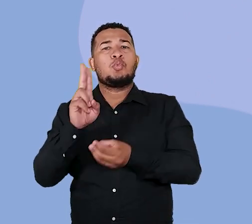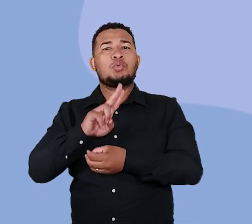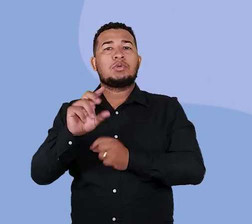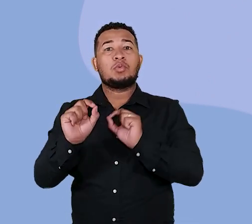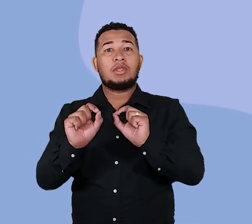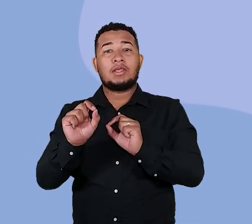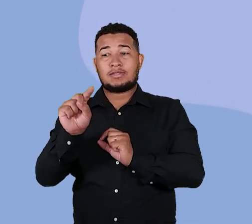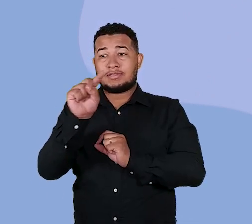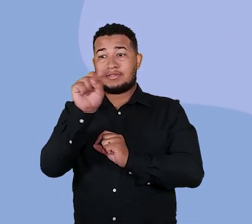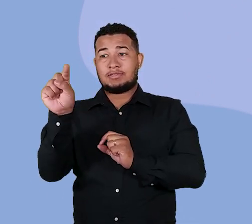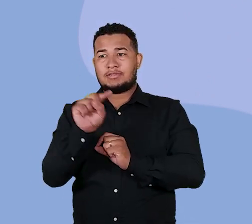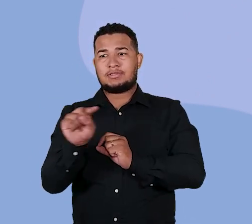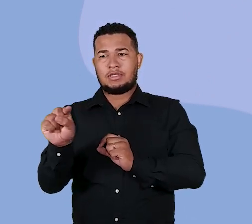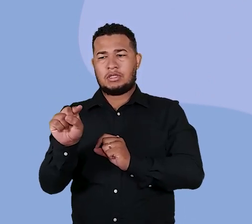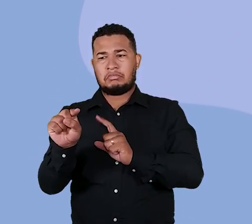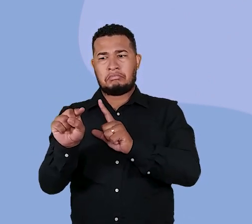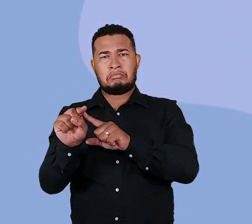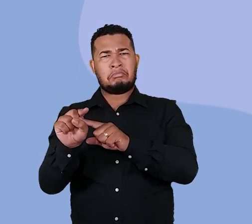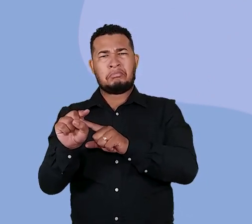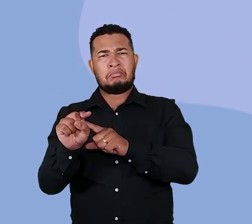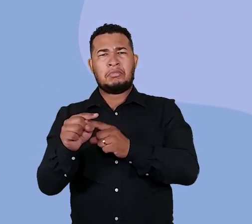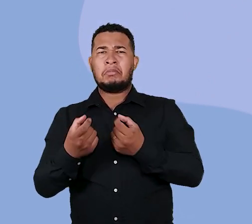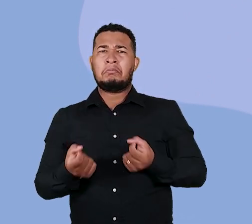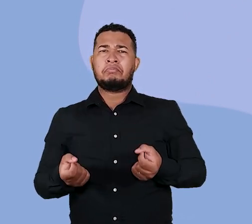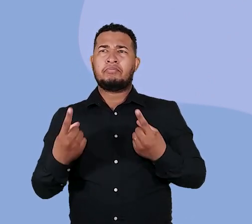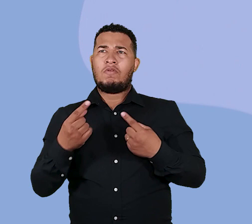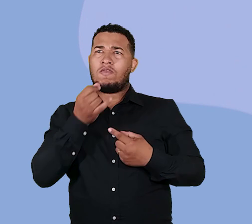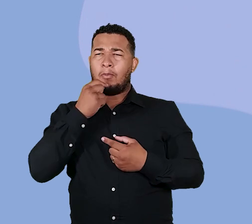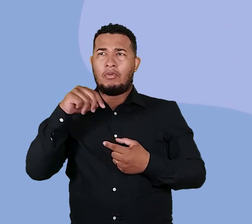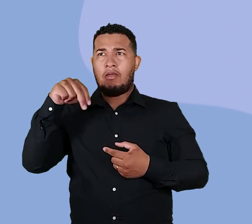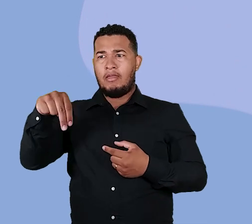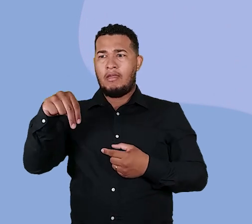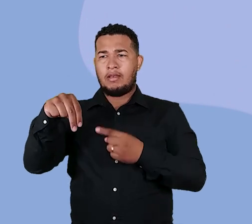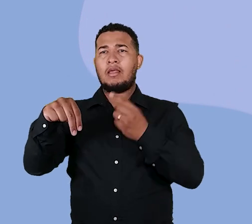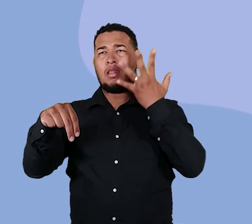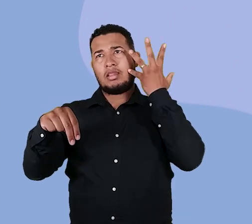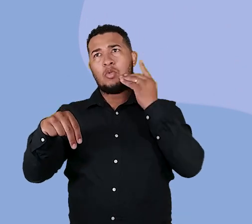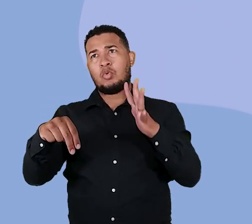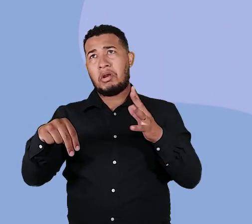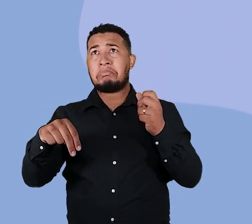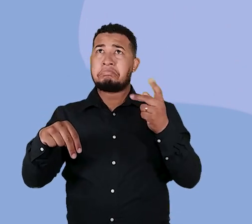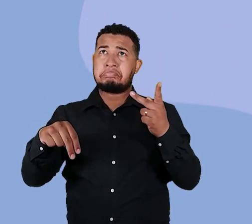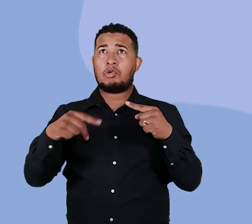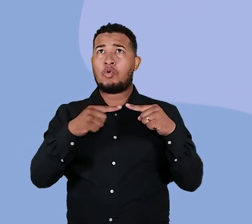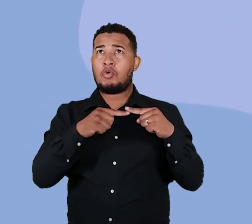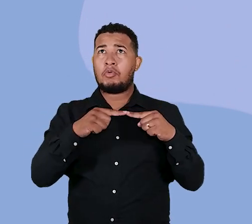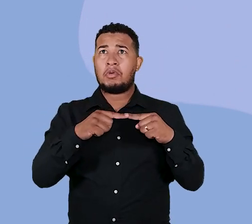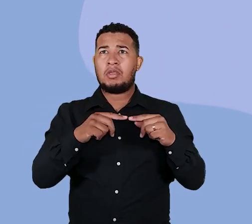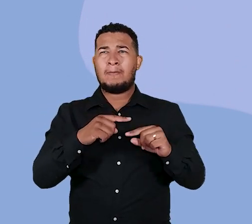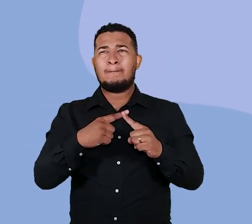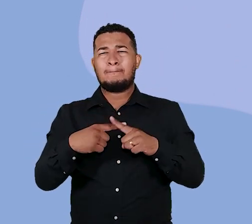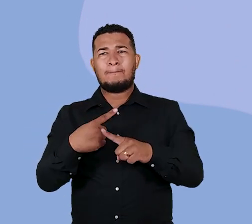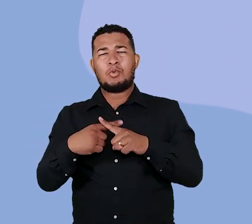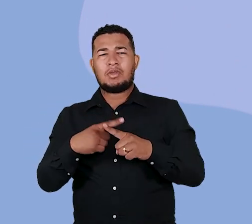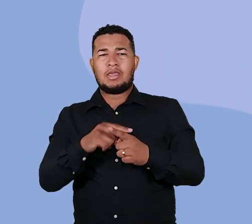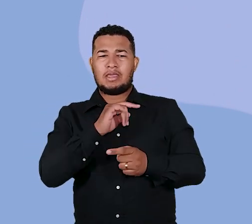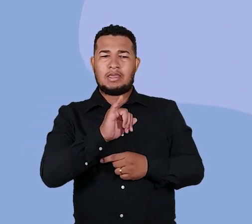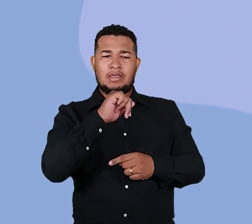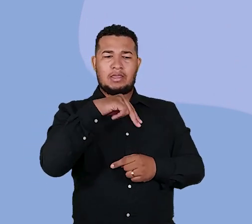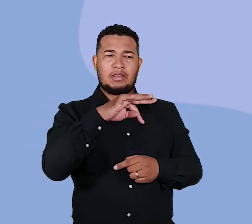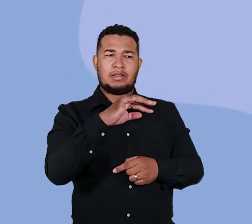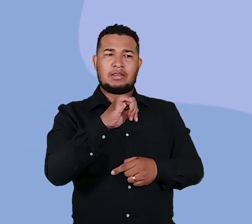por Z. Mas espera aí, o N é de natural. Por que o conjunto dos